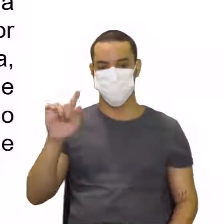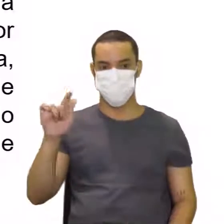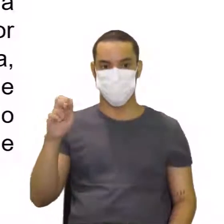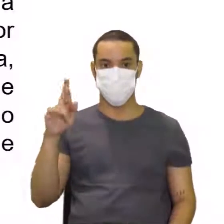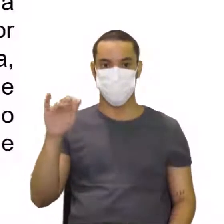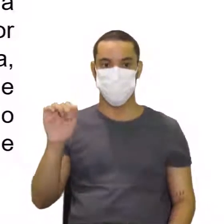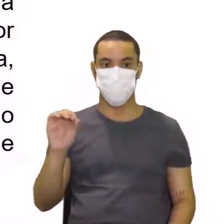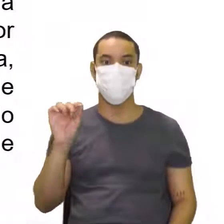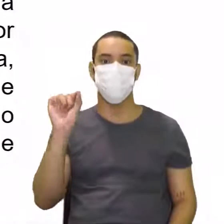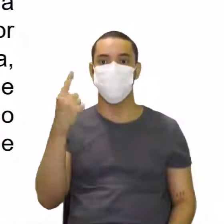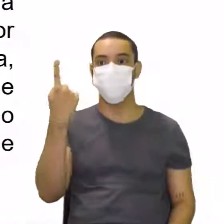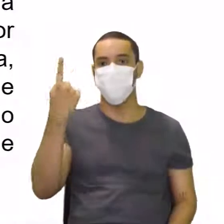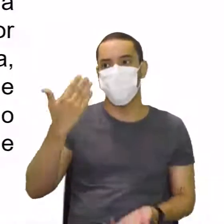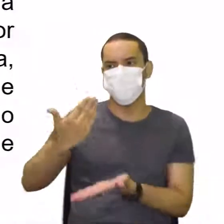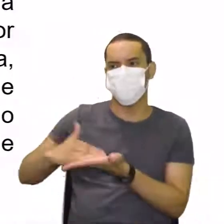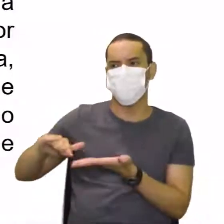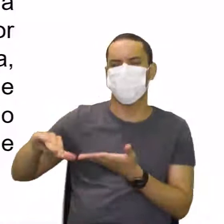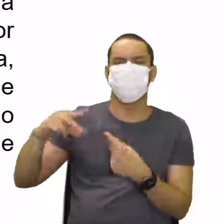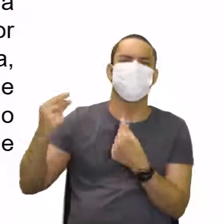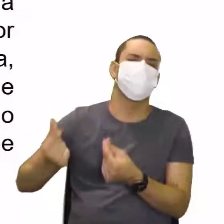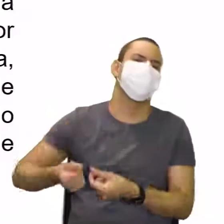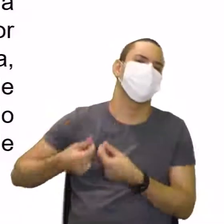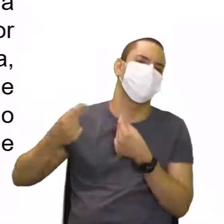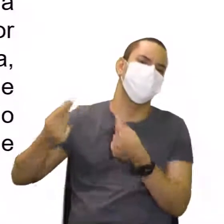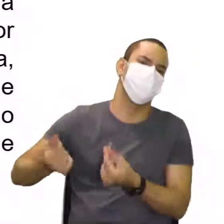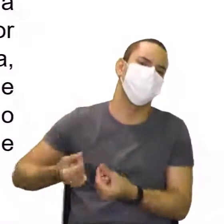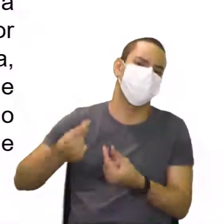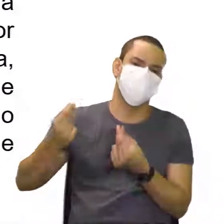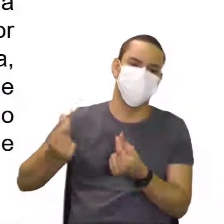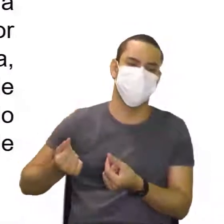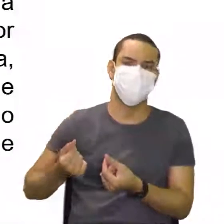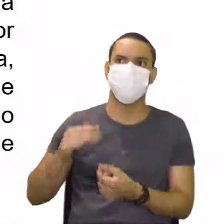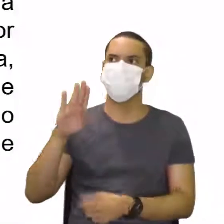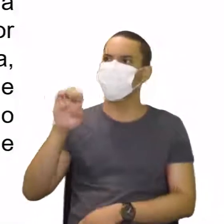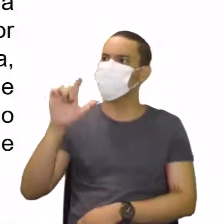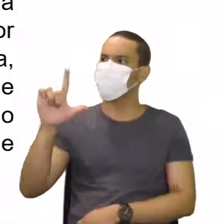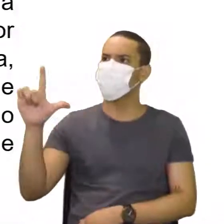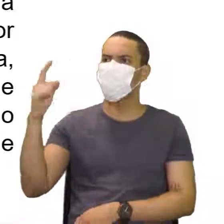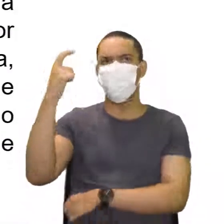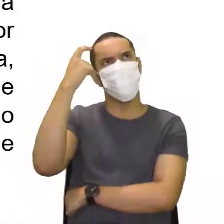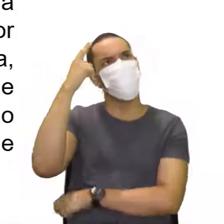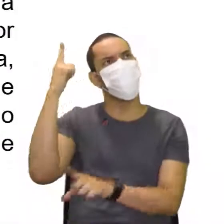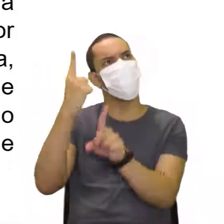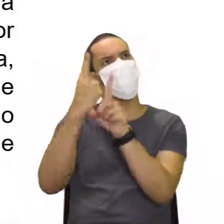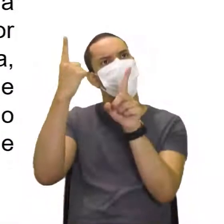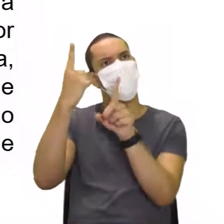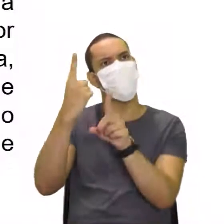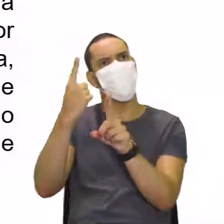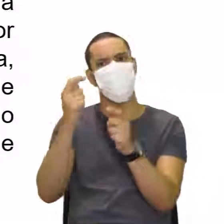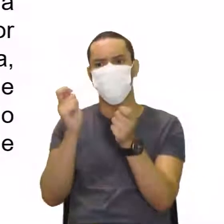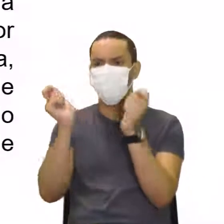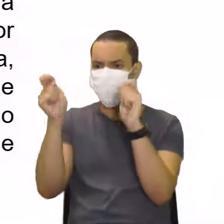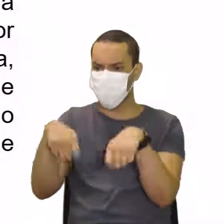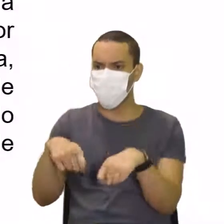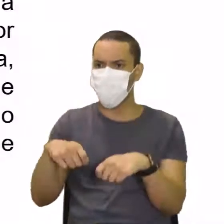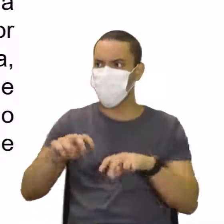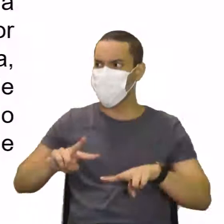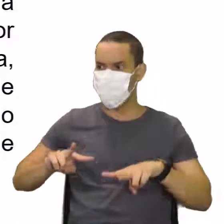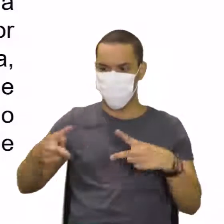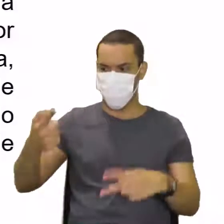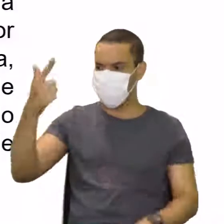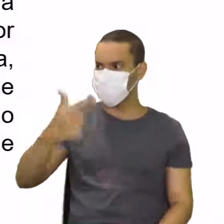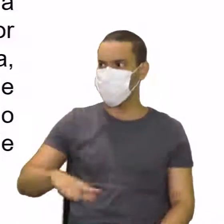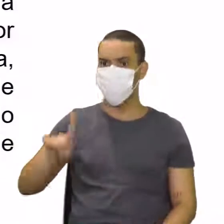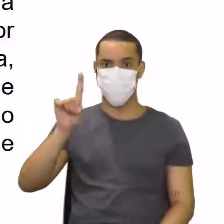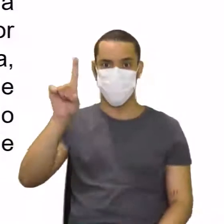desvantagem? É uma mensagem por vez. Então, o que o Bell, né, pesquisou e descobriu? Olha, a gente tem como transmitir mais de uma